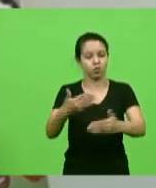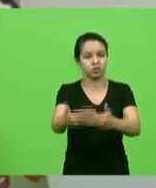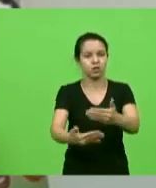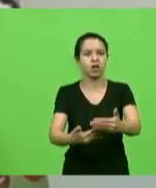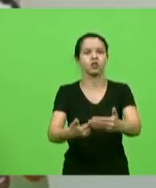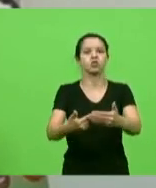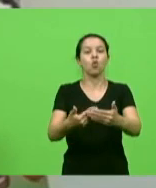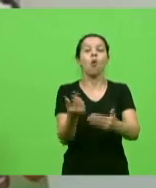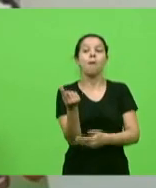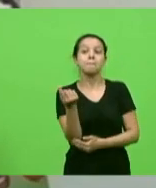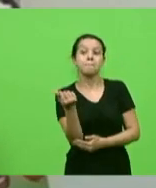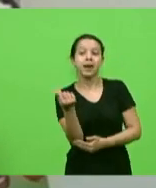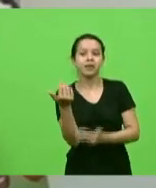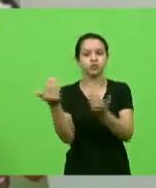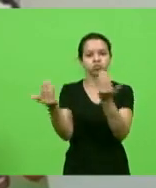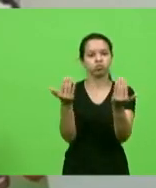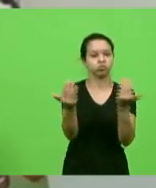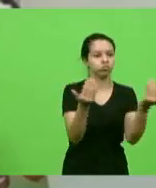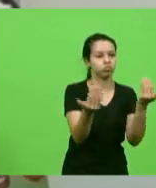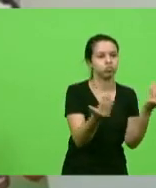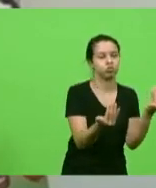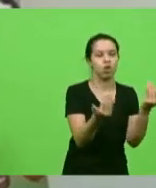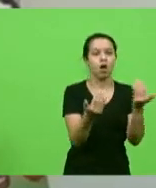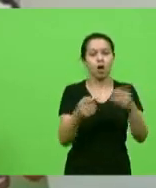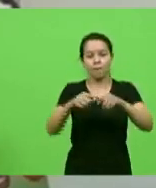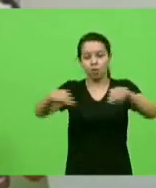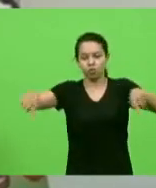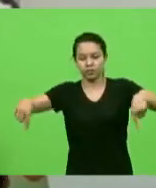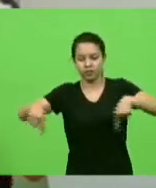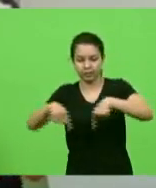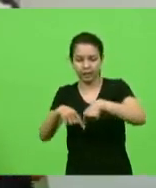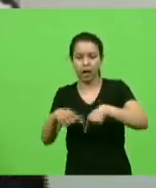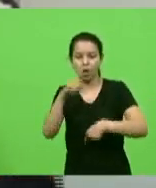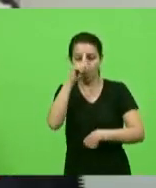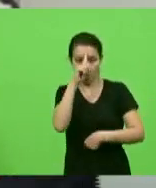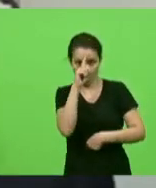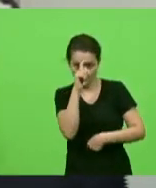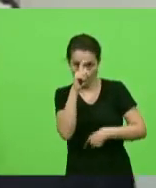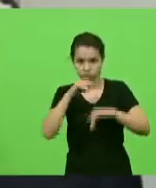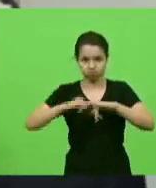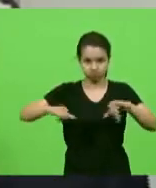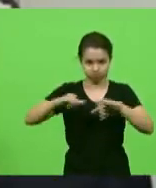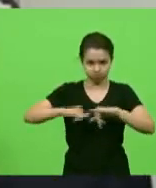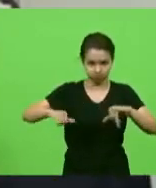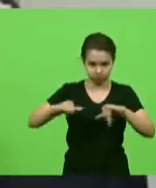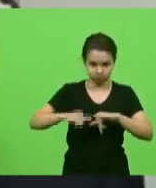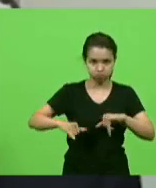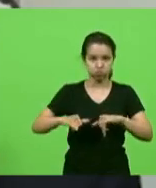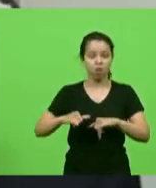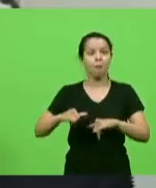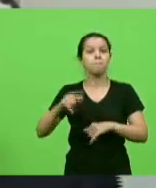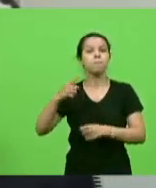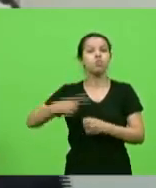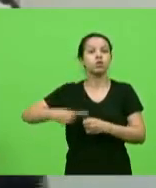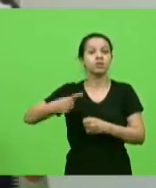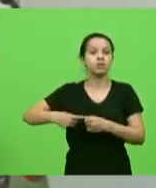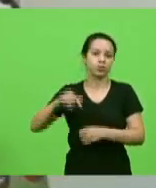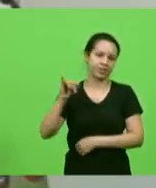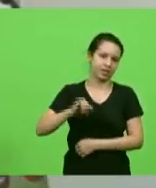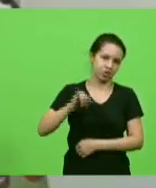processo da cotação de preços para instalação e operação do hospital de campanha previsto para o município de